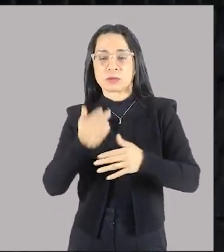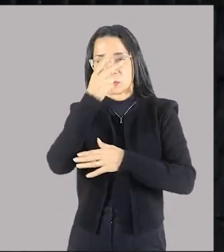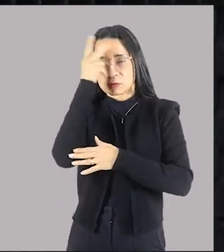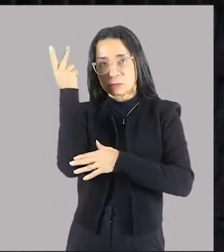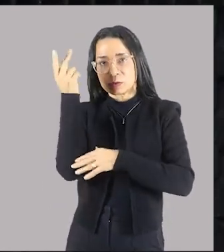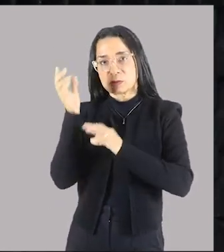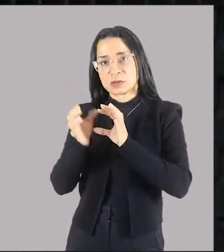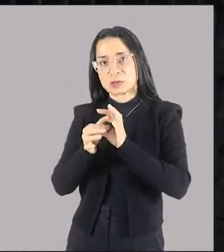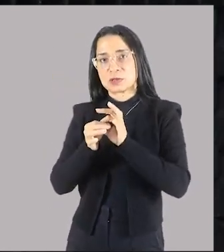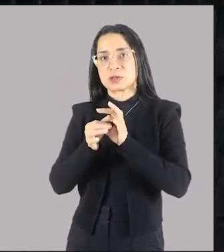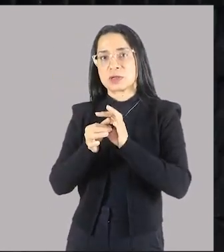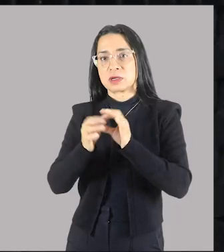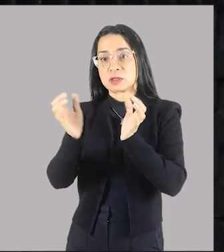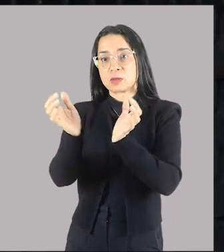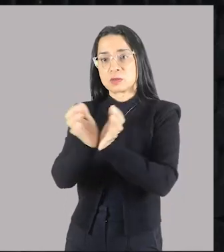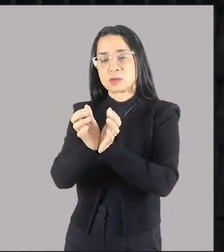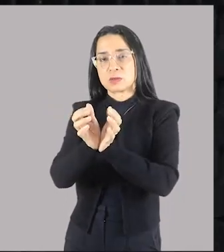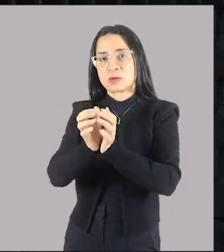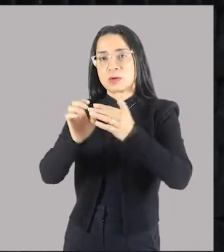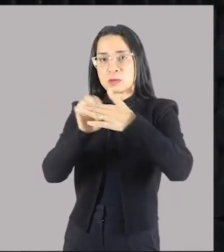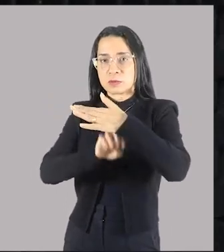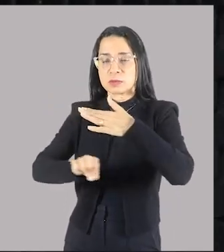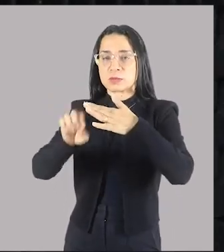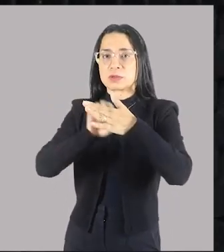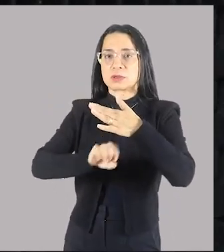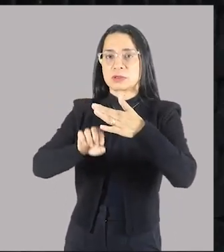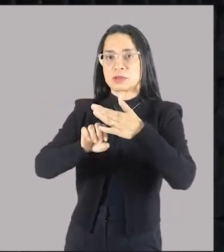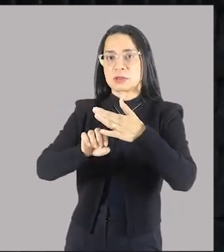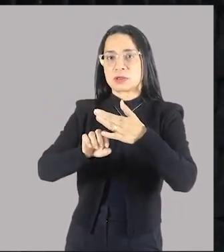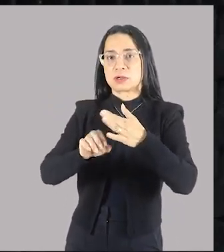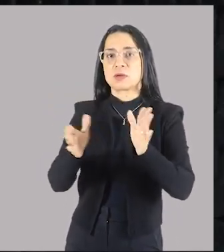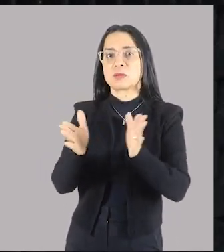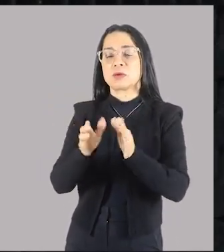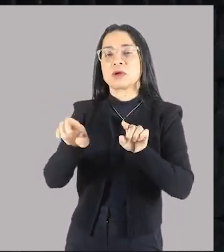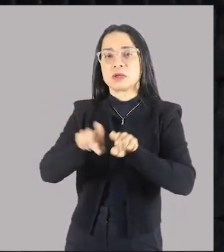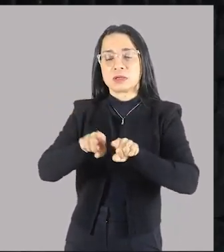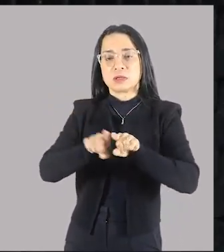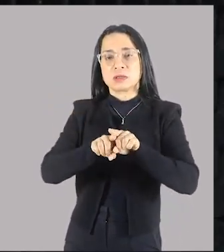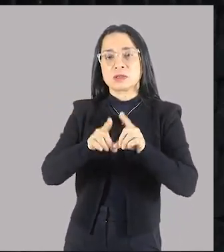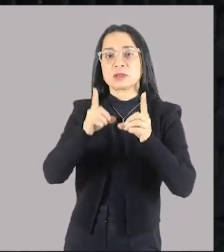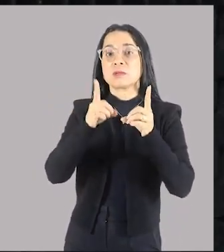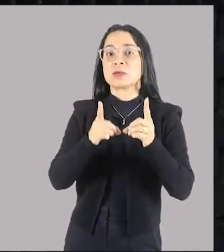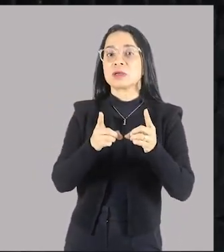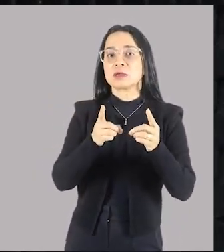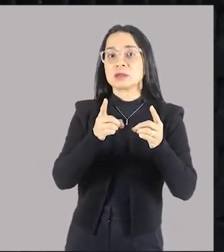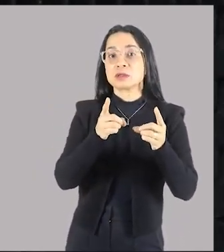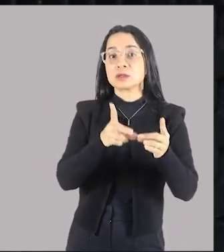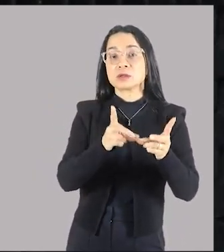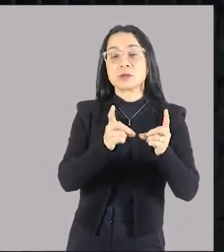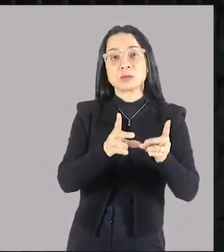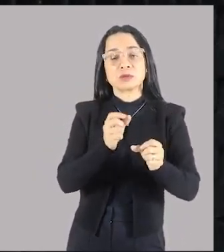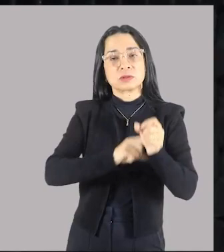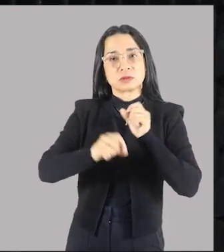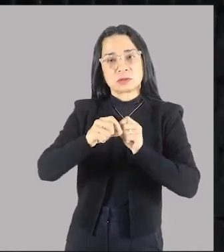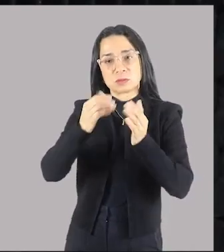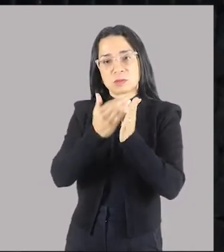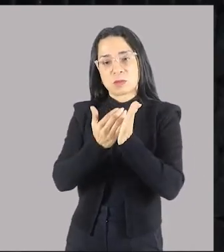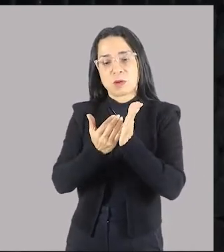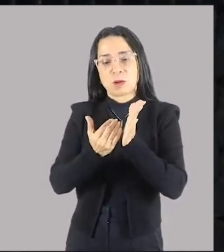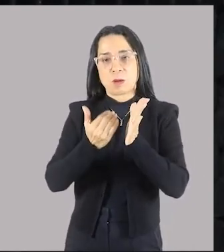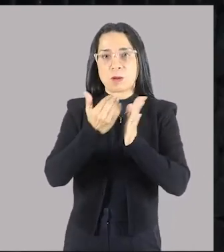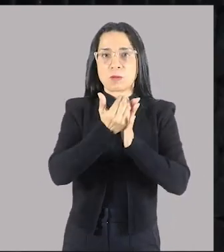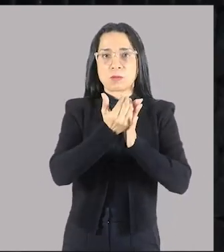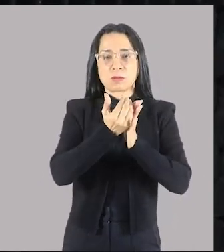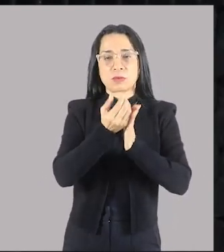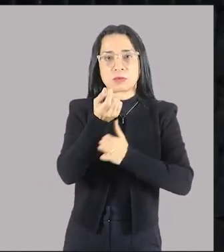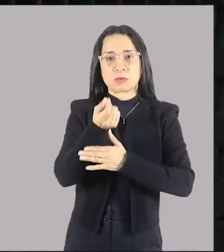à classe de comerciantes e produtores que estariam aumentando os preços dos produtos.